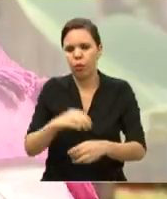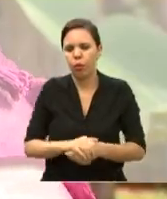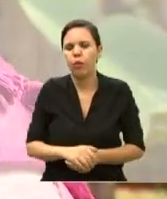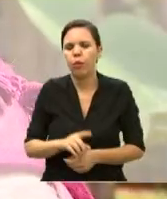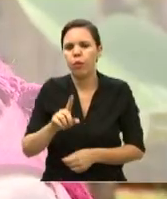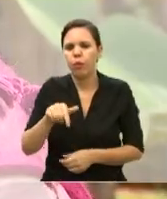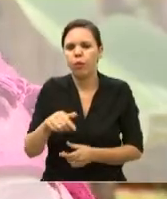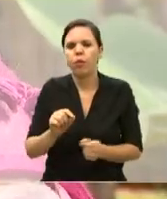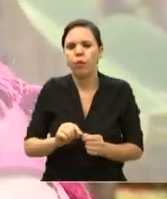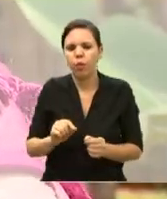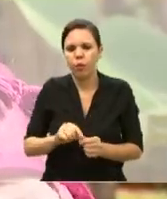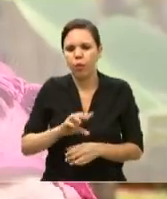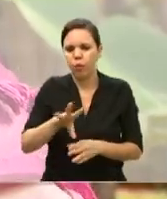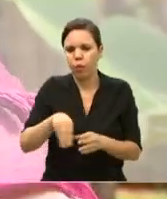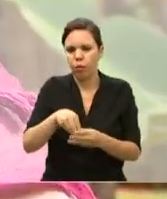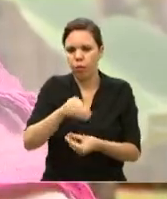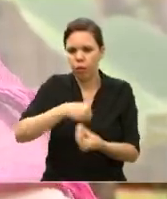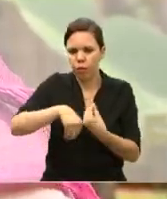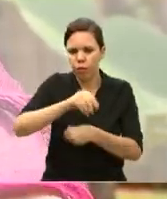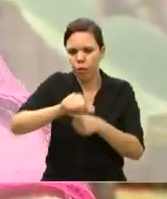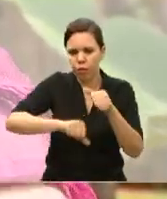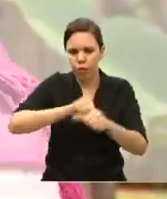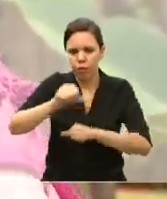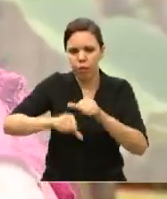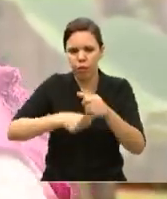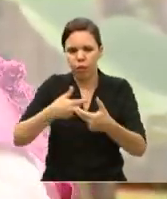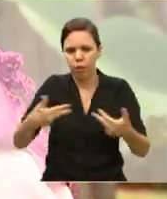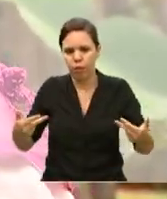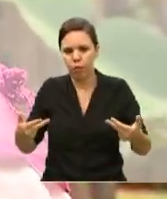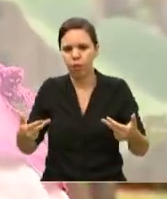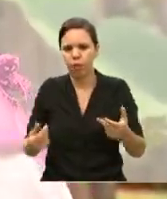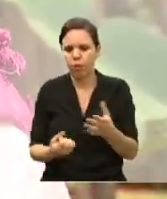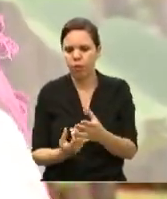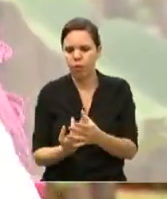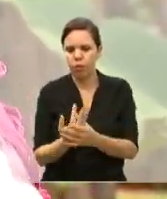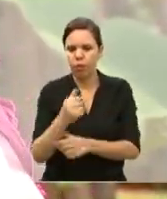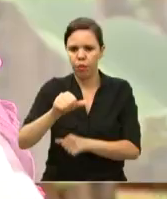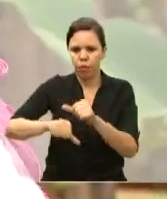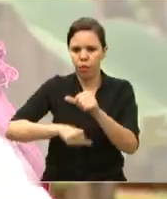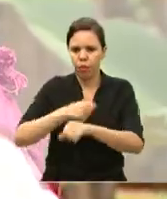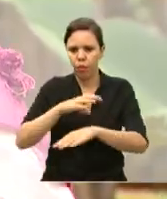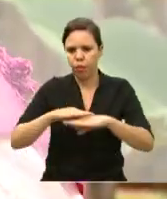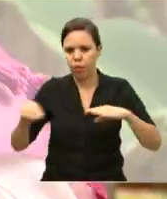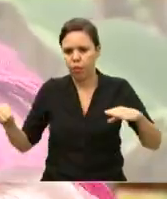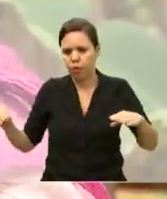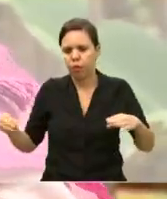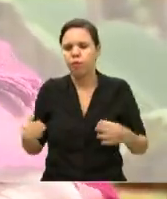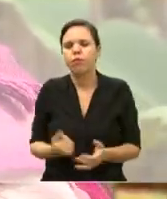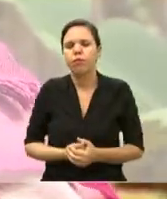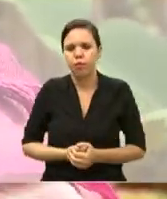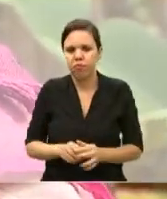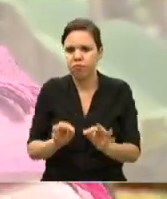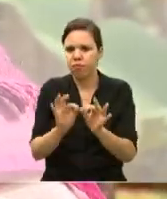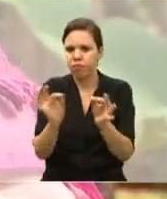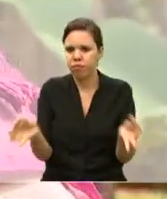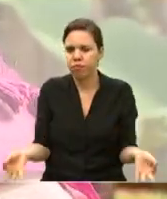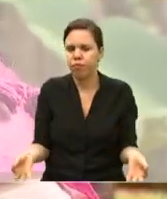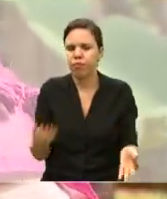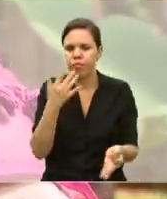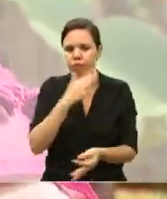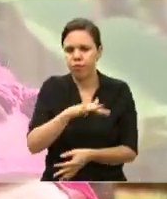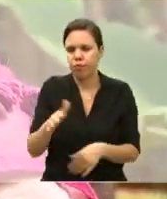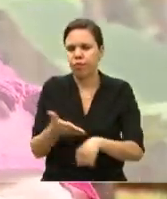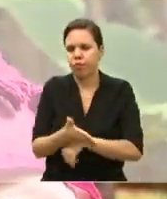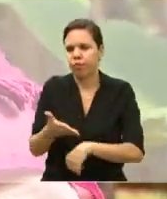né? Isso também, né? A alquimia de transformar algo em outra coisa, de planta em algo que cura. Foi bem simples, né? Mas as